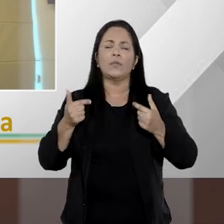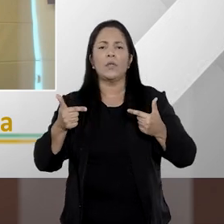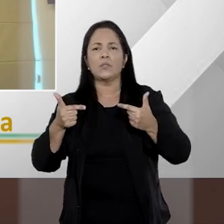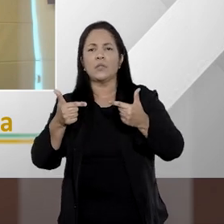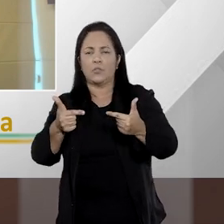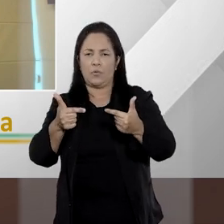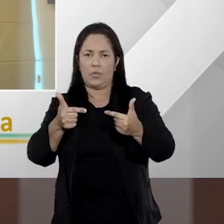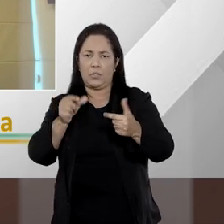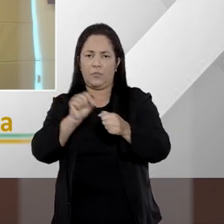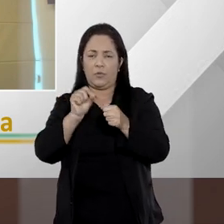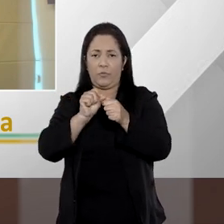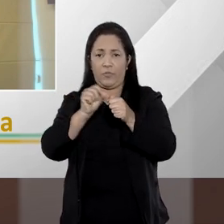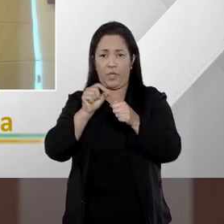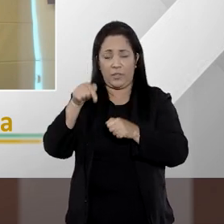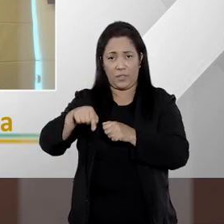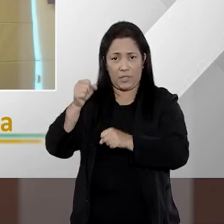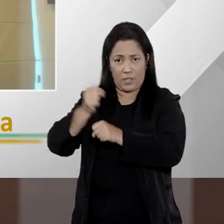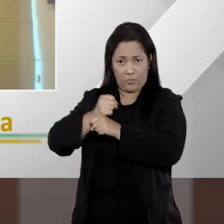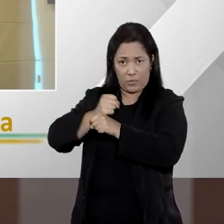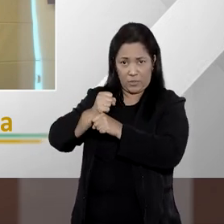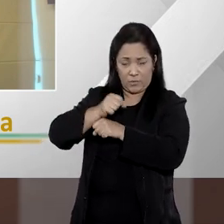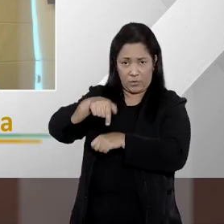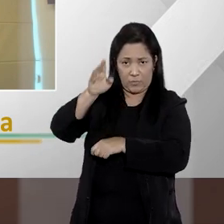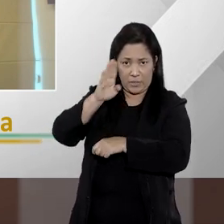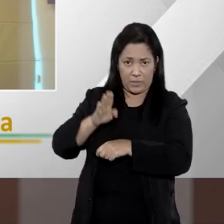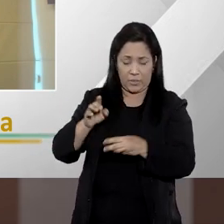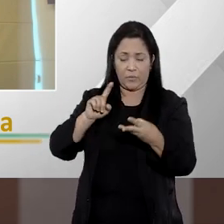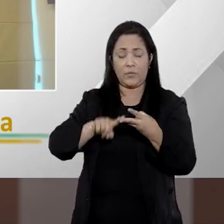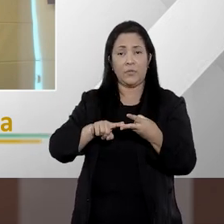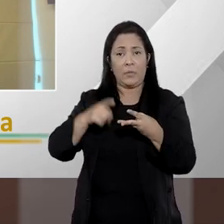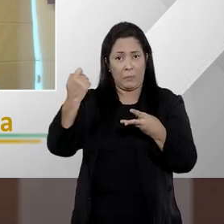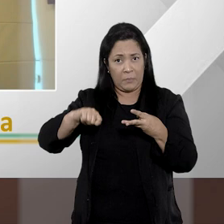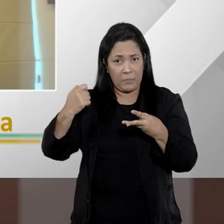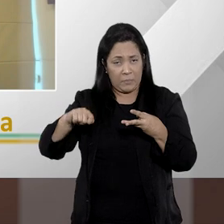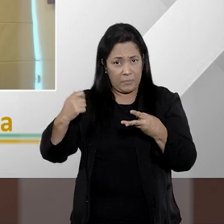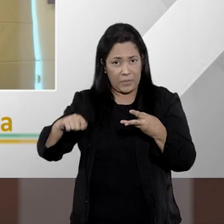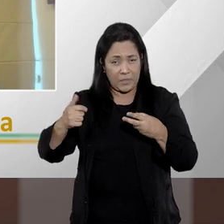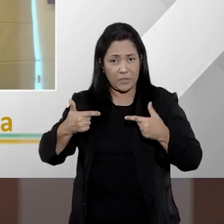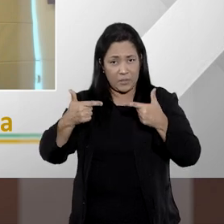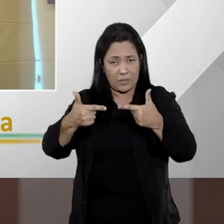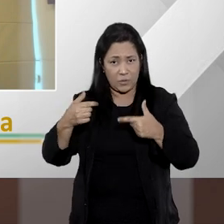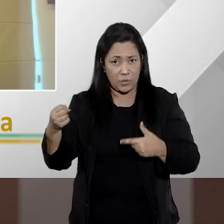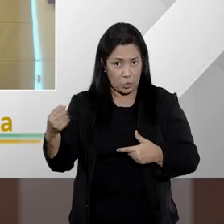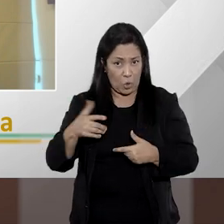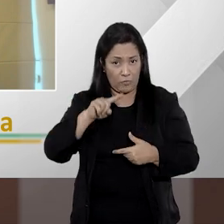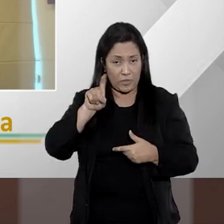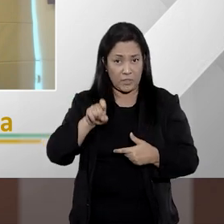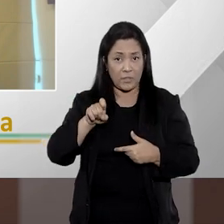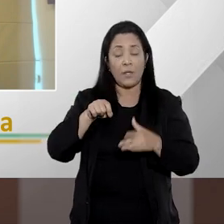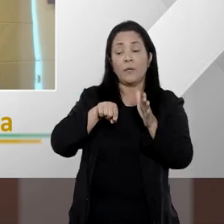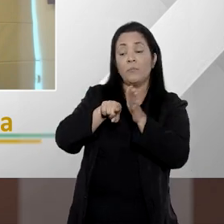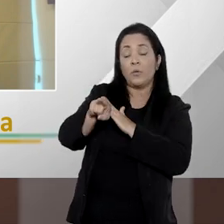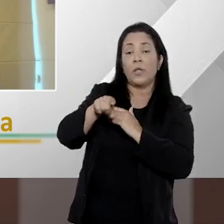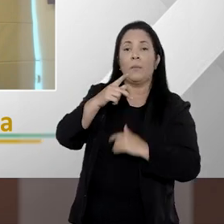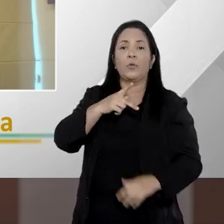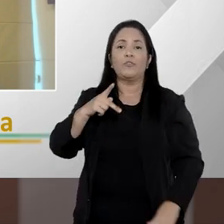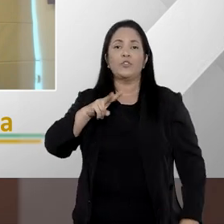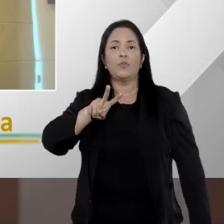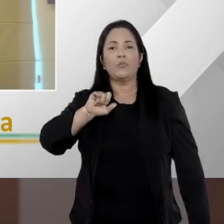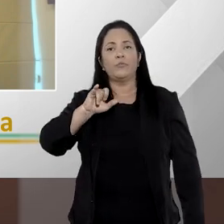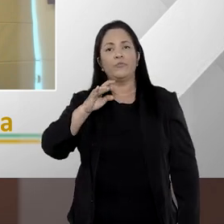ao longo dos anos e a eventual necessidade de novas atualizações, começando, então, com você, professor